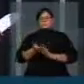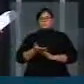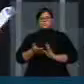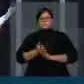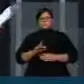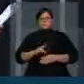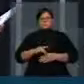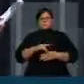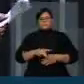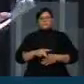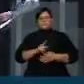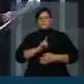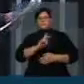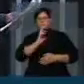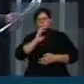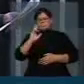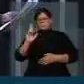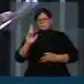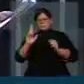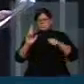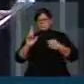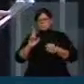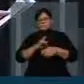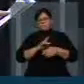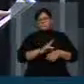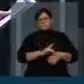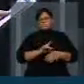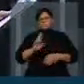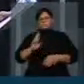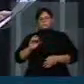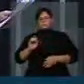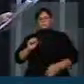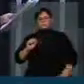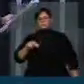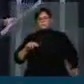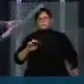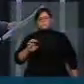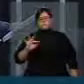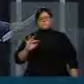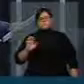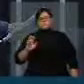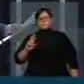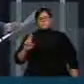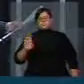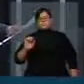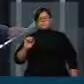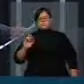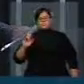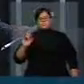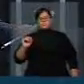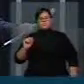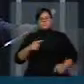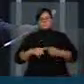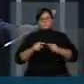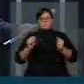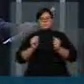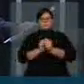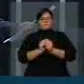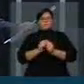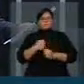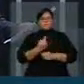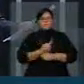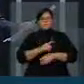que está respondendo pela liderança do PV, a deputada Rosane Ferreira, nossa deputada do Paraná, que junto à